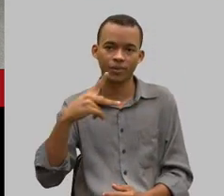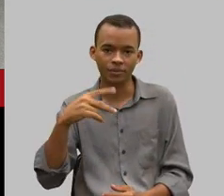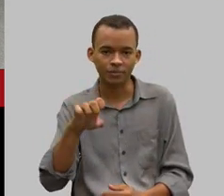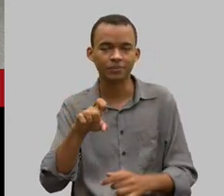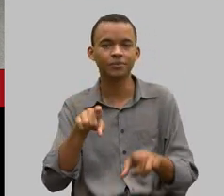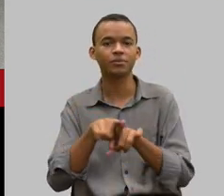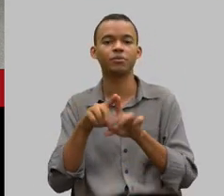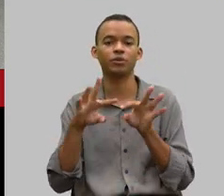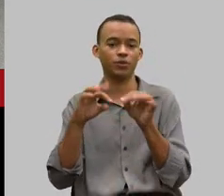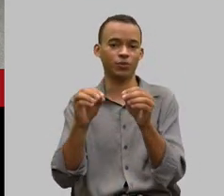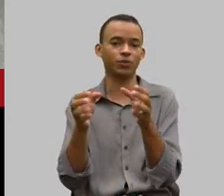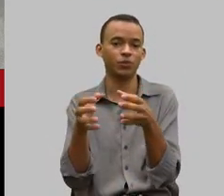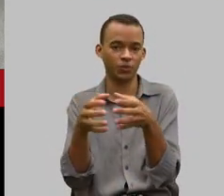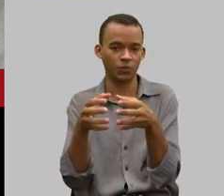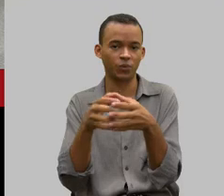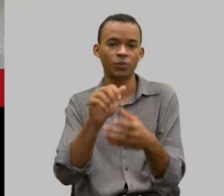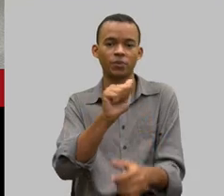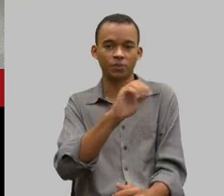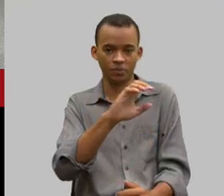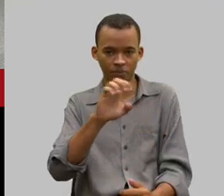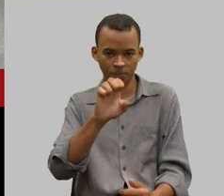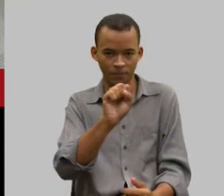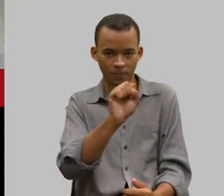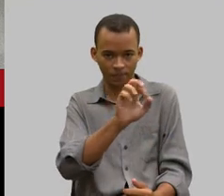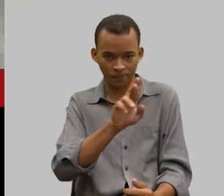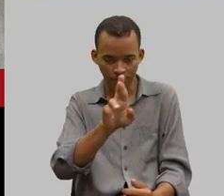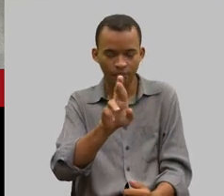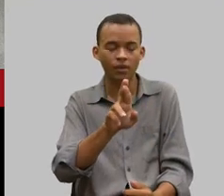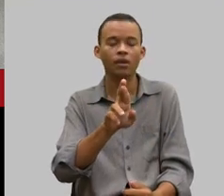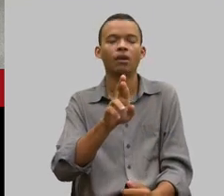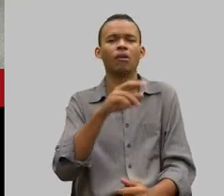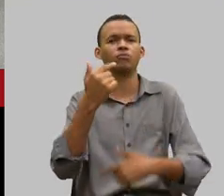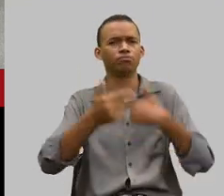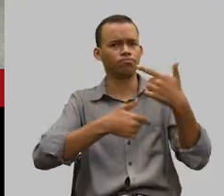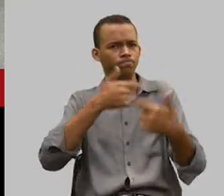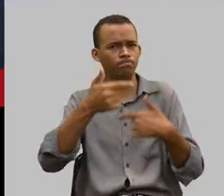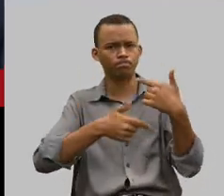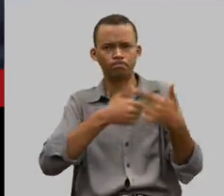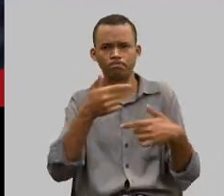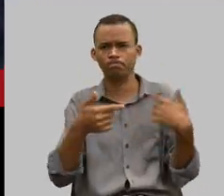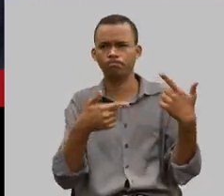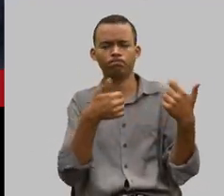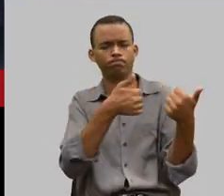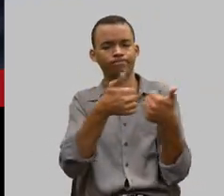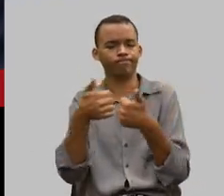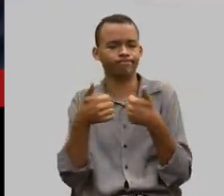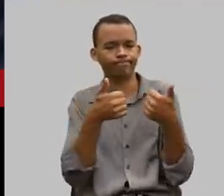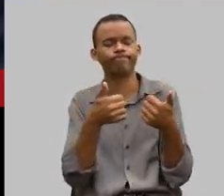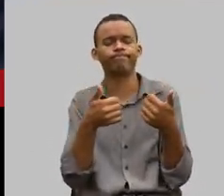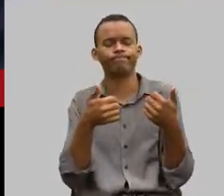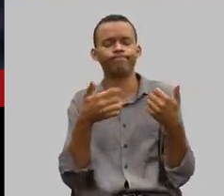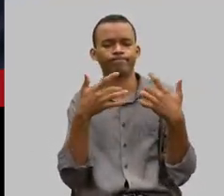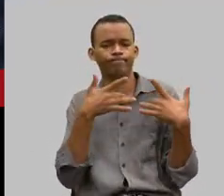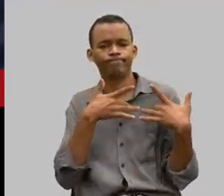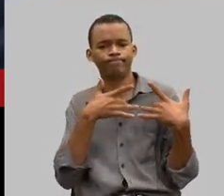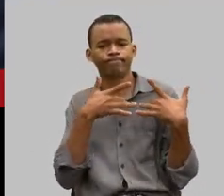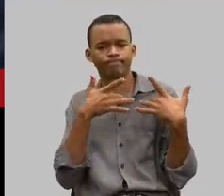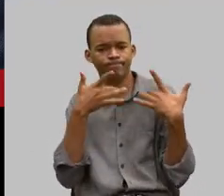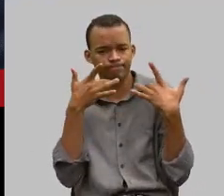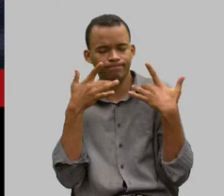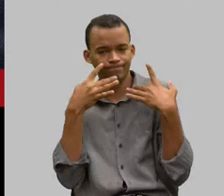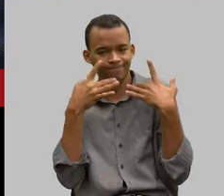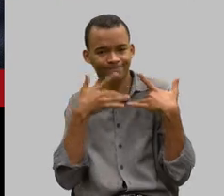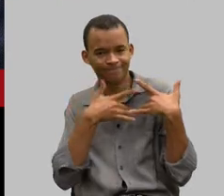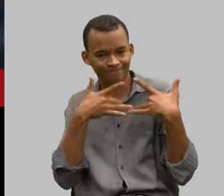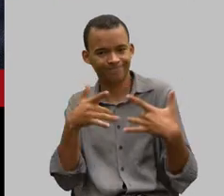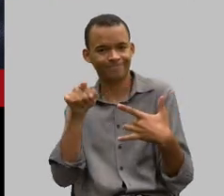realmente tem prestado um grande trabalho aí atendimento a assembleia com a palavra